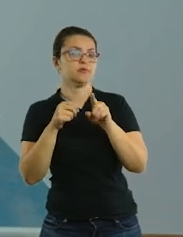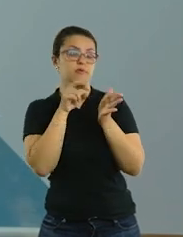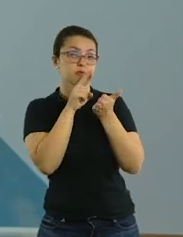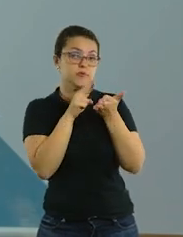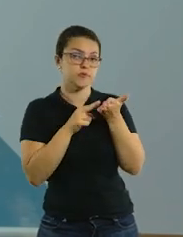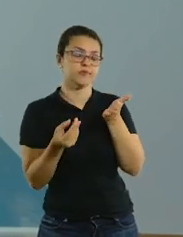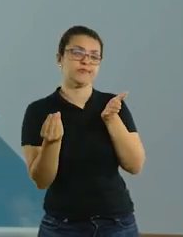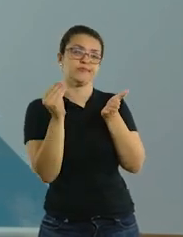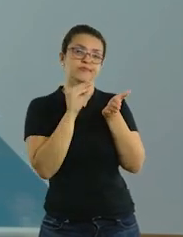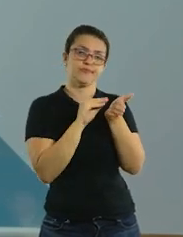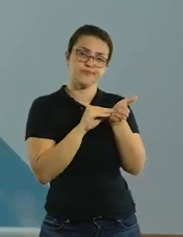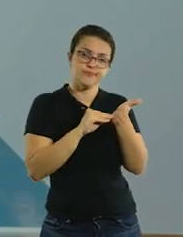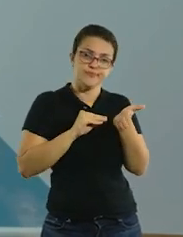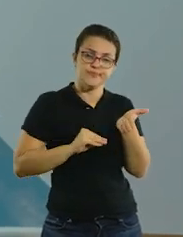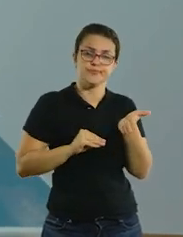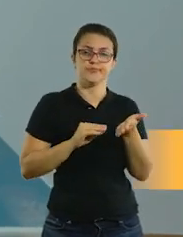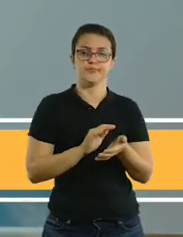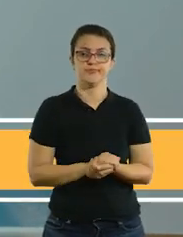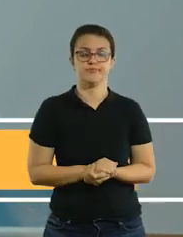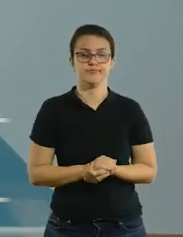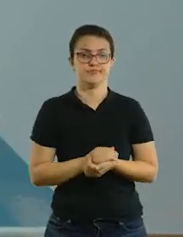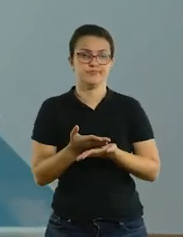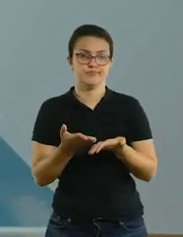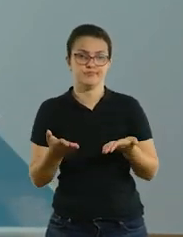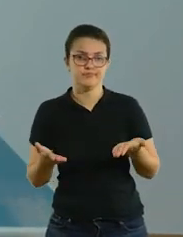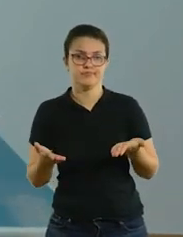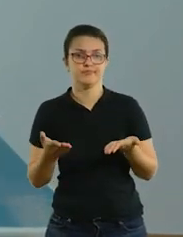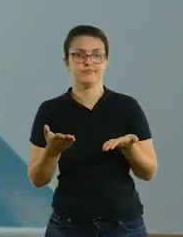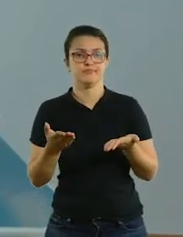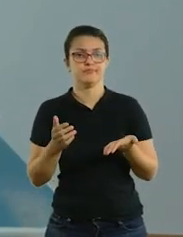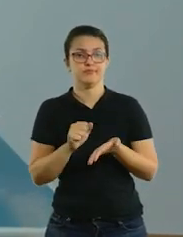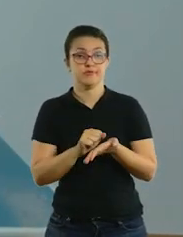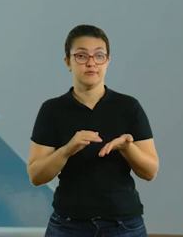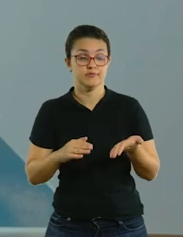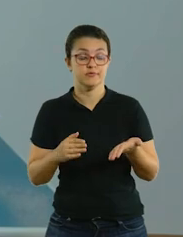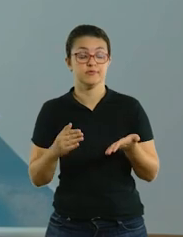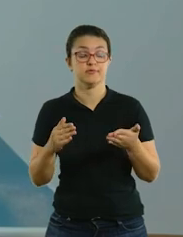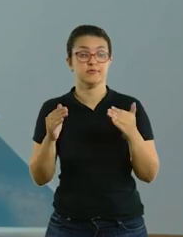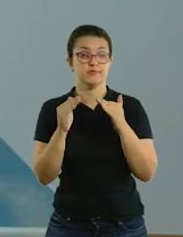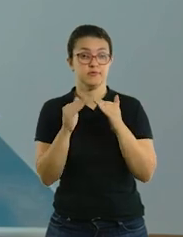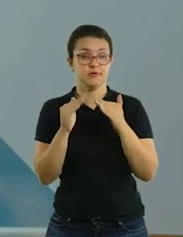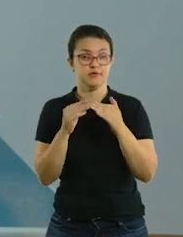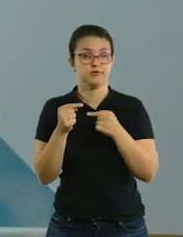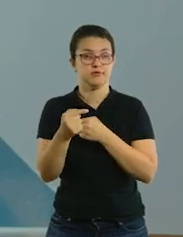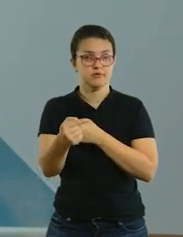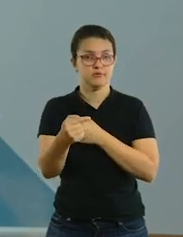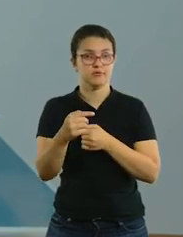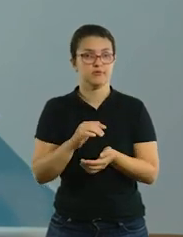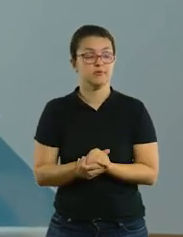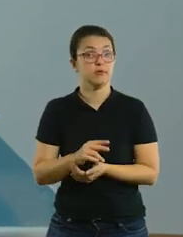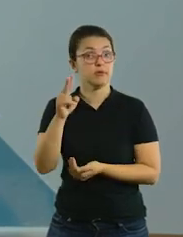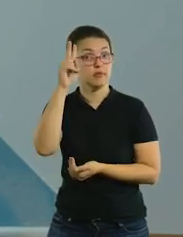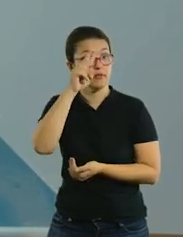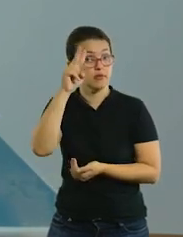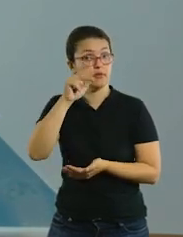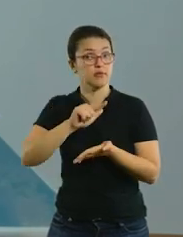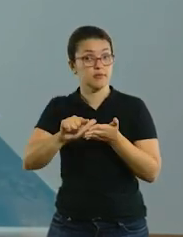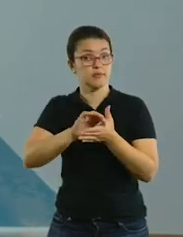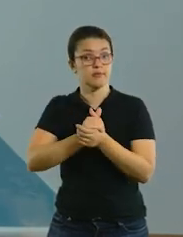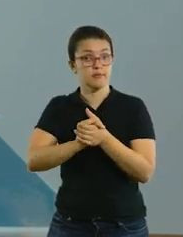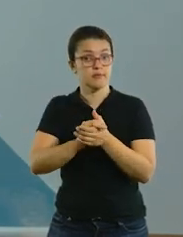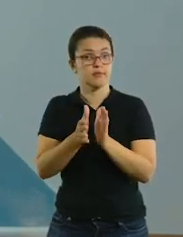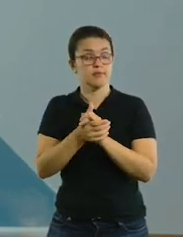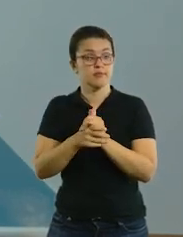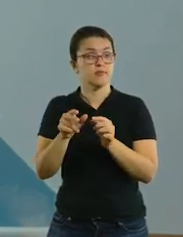vocês estão realizando a atividade. E é isso, pessoal. Essas foram as lições de casa dessa semana. Não esqueçam de lavar